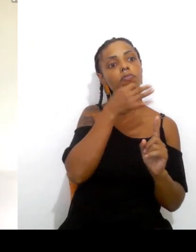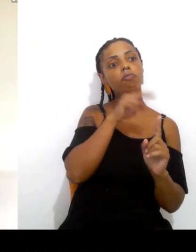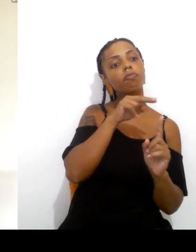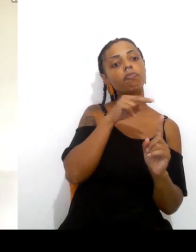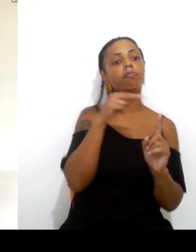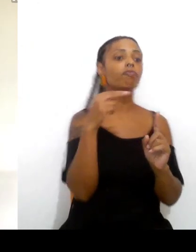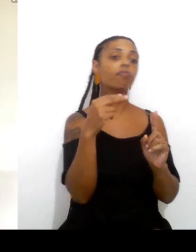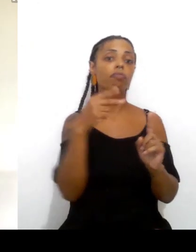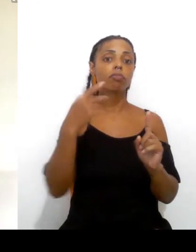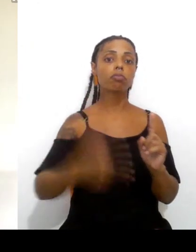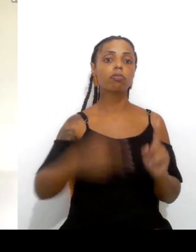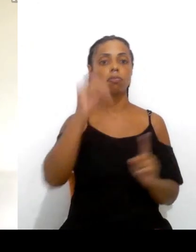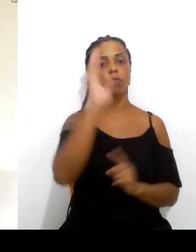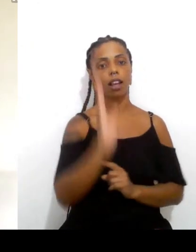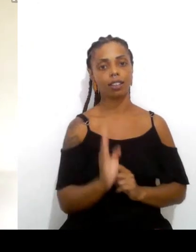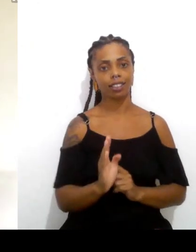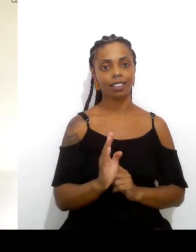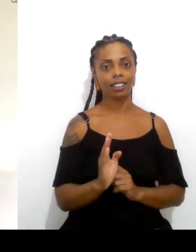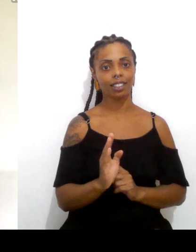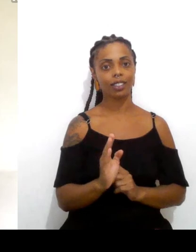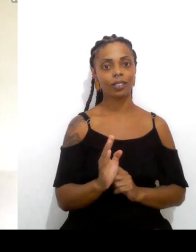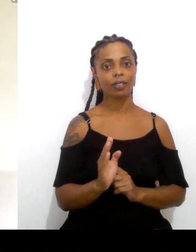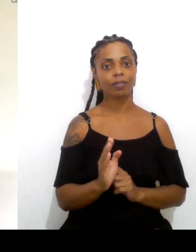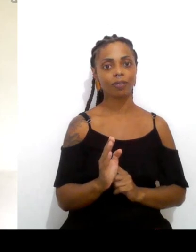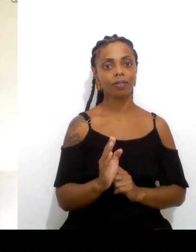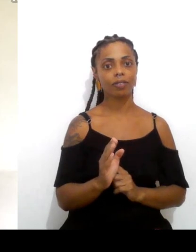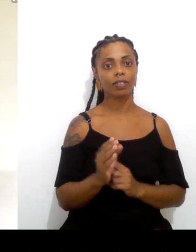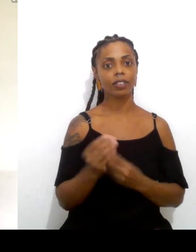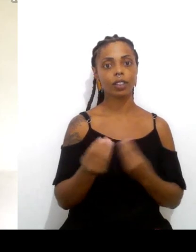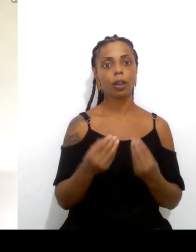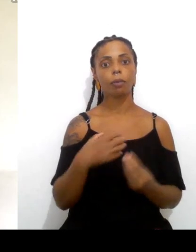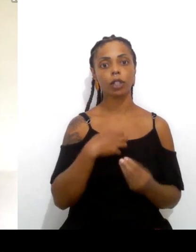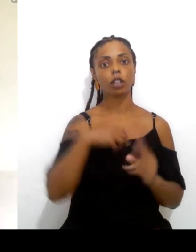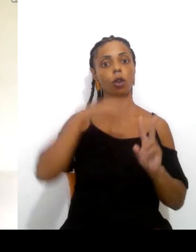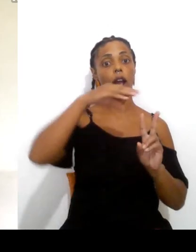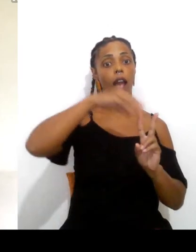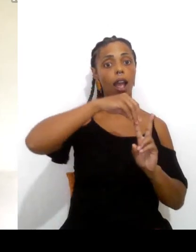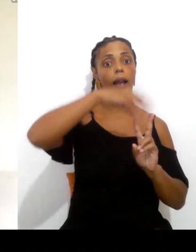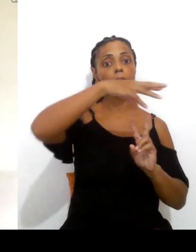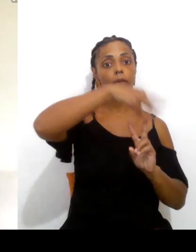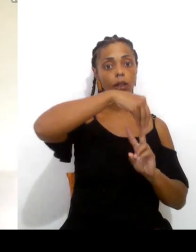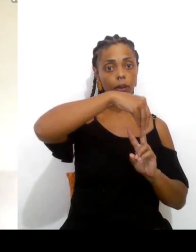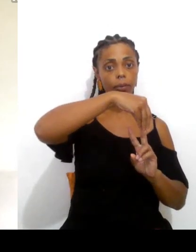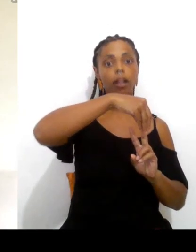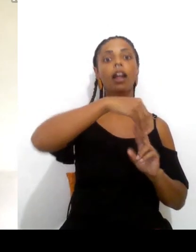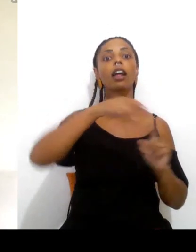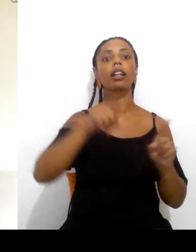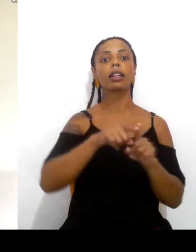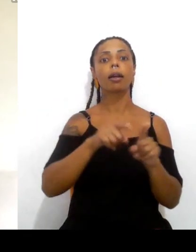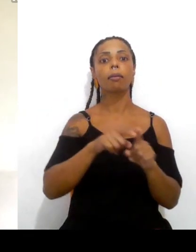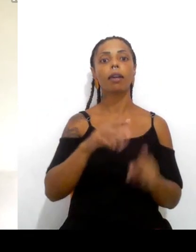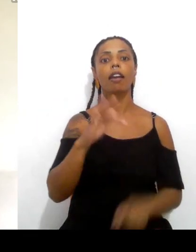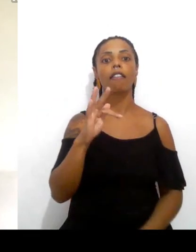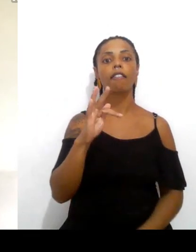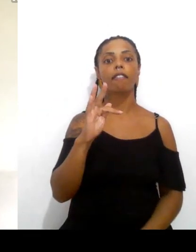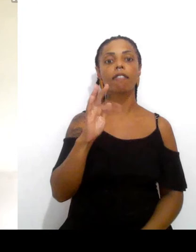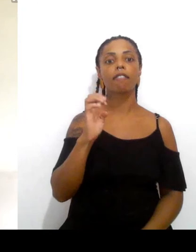um ponto de partido ele antropofagia e A fenomenologia